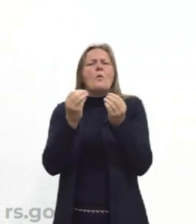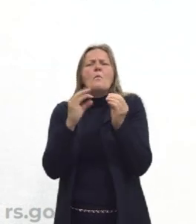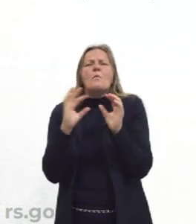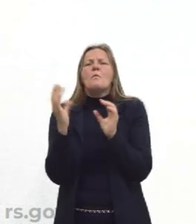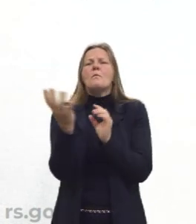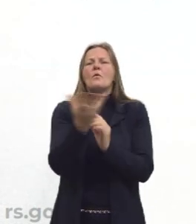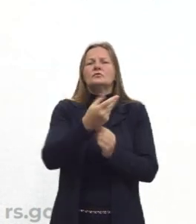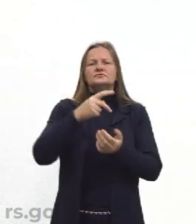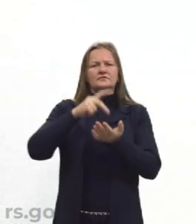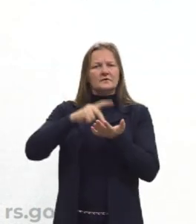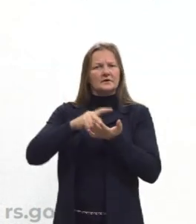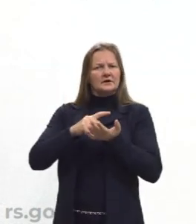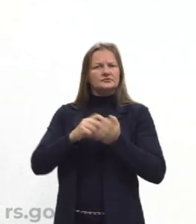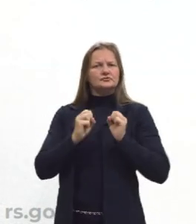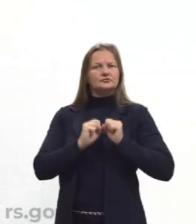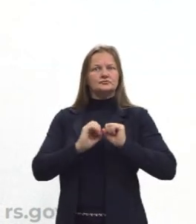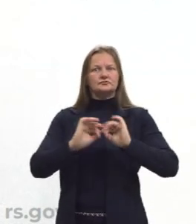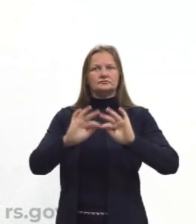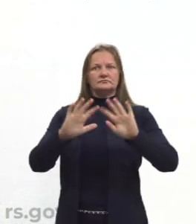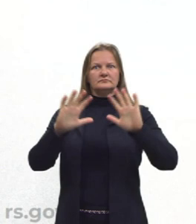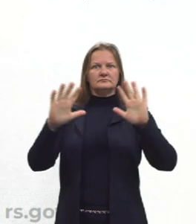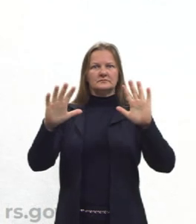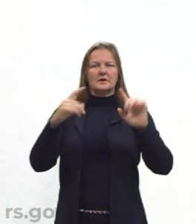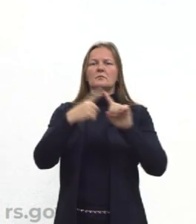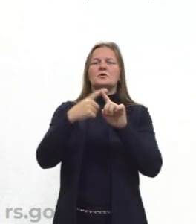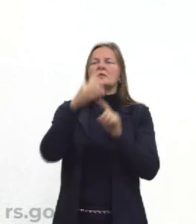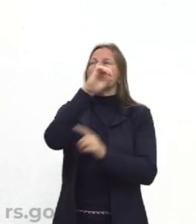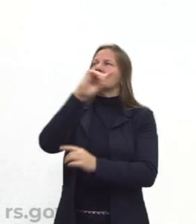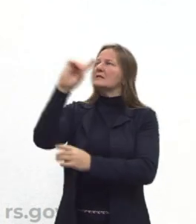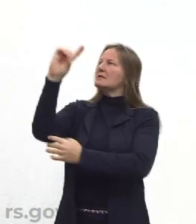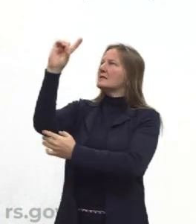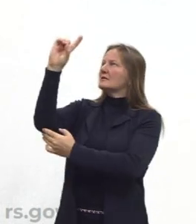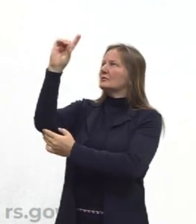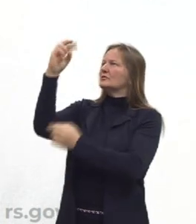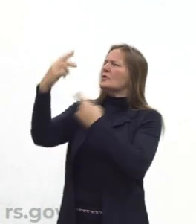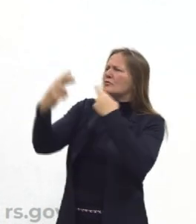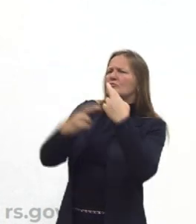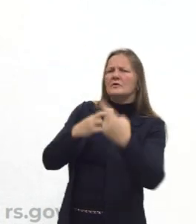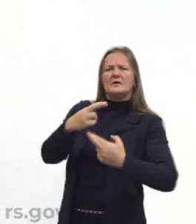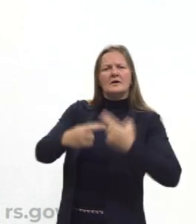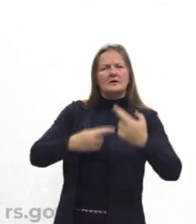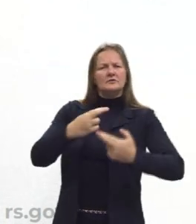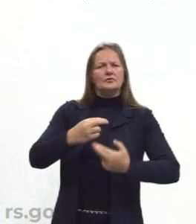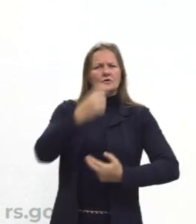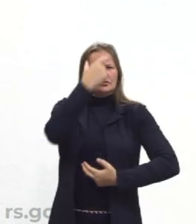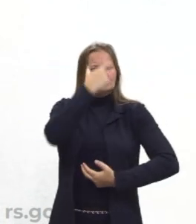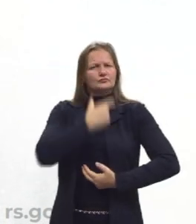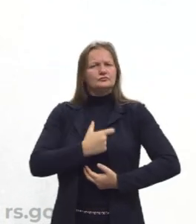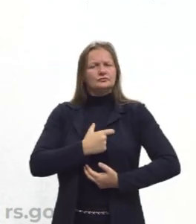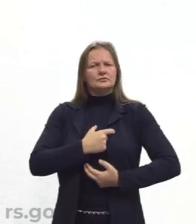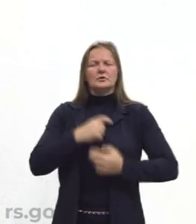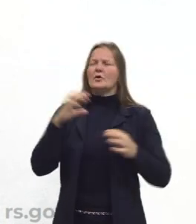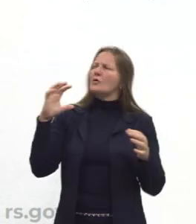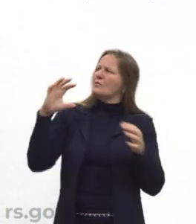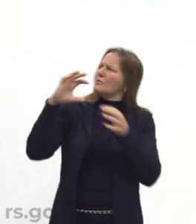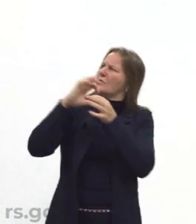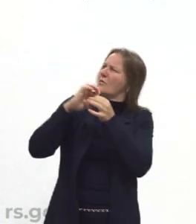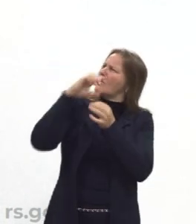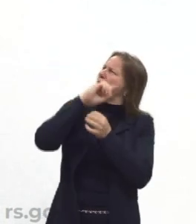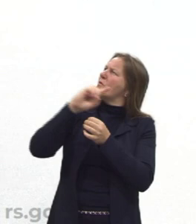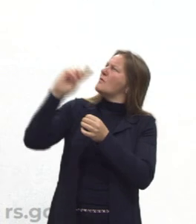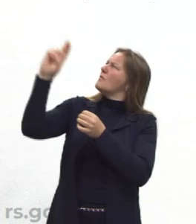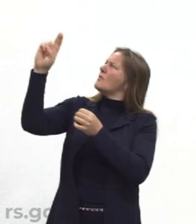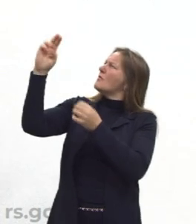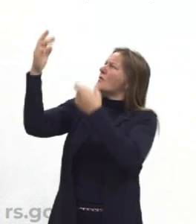de verdades reveladas a respeito de Deus das relações do ser humano com o seu Criador e do